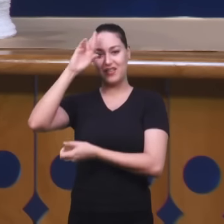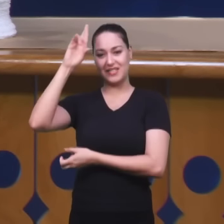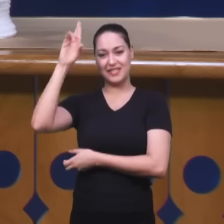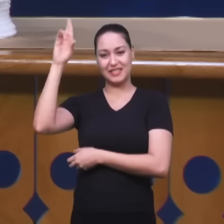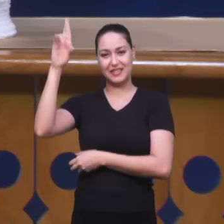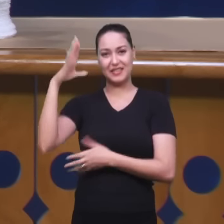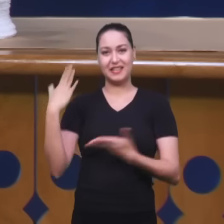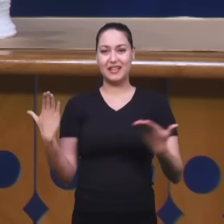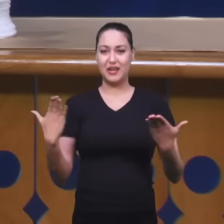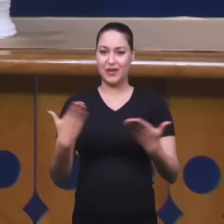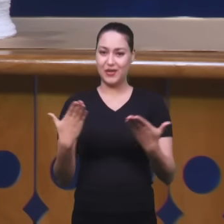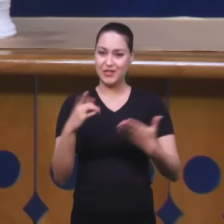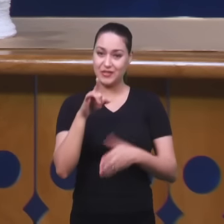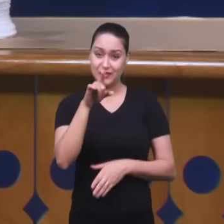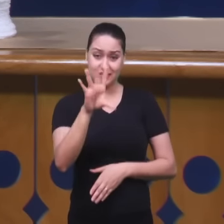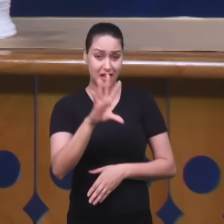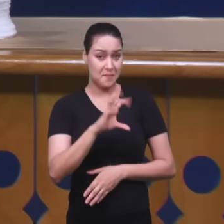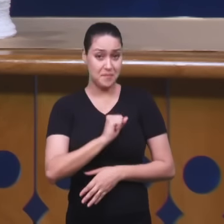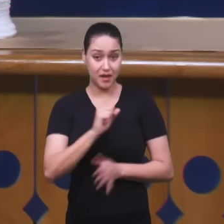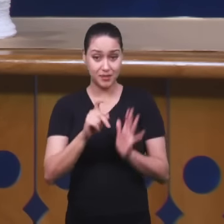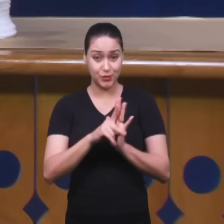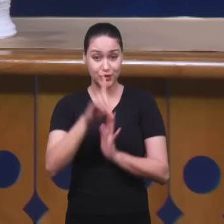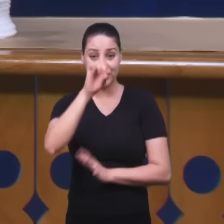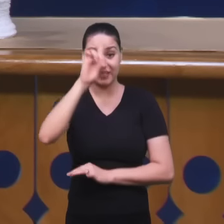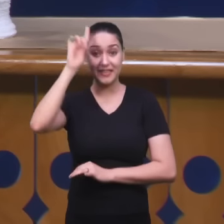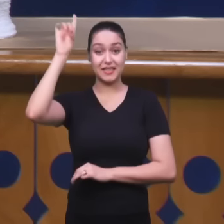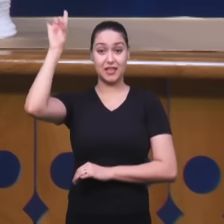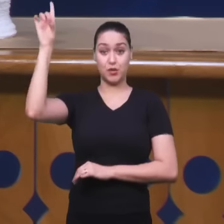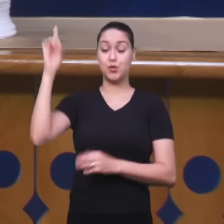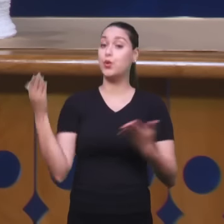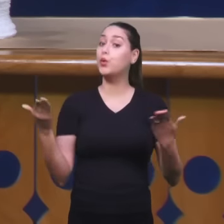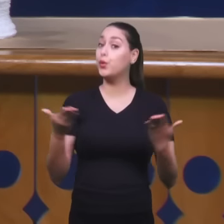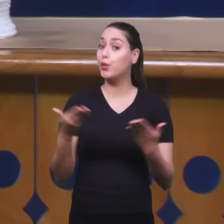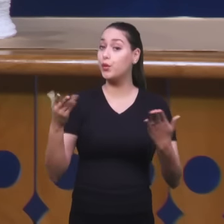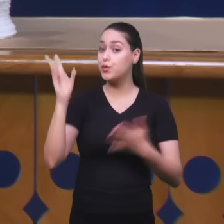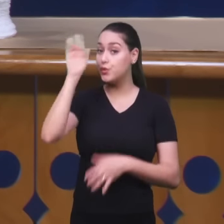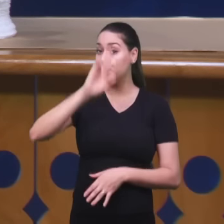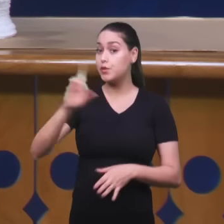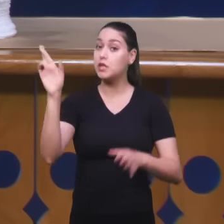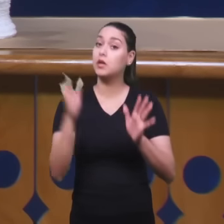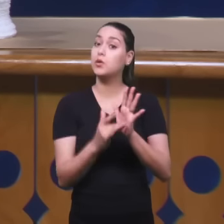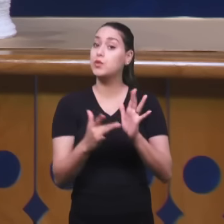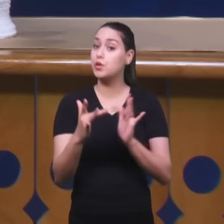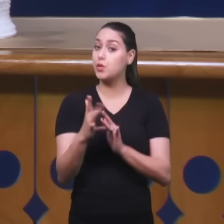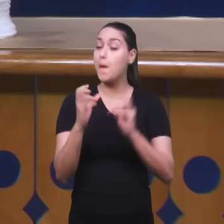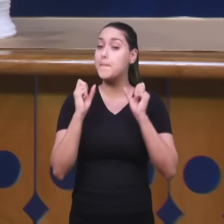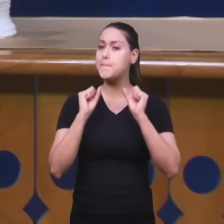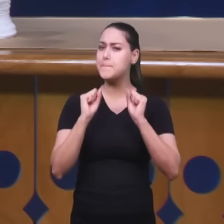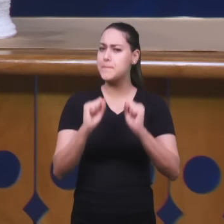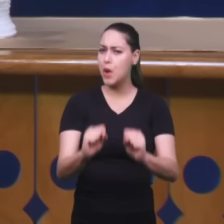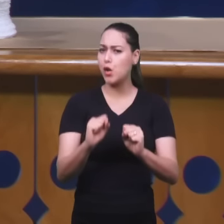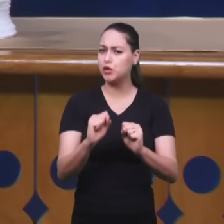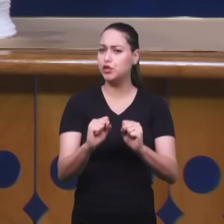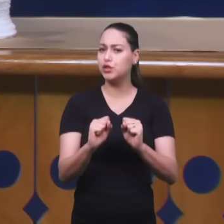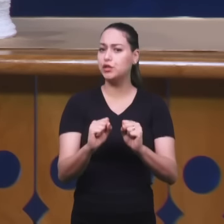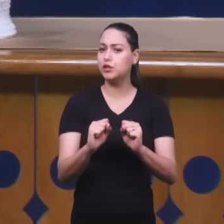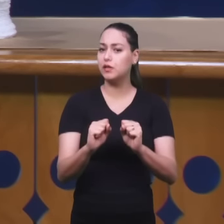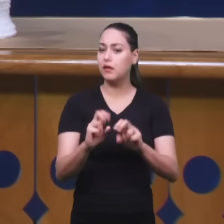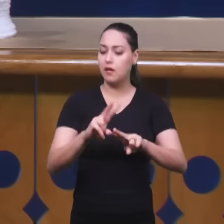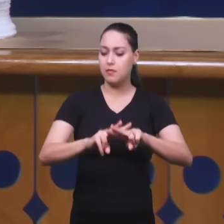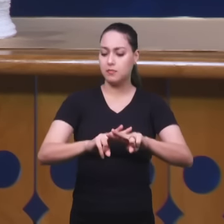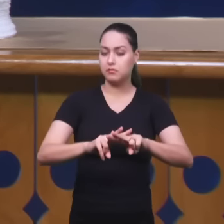Amada De Deus Hoje O Senhor Jesus Pode Abrir Esta prisão Que você